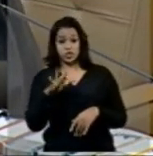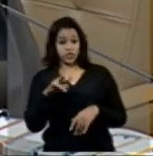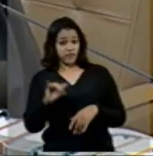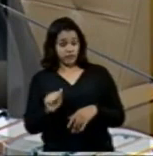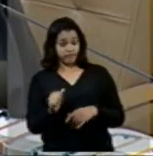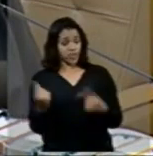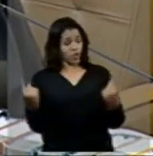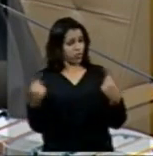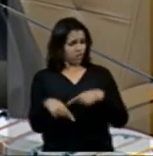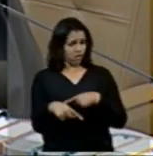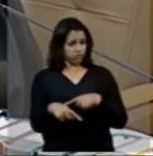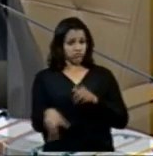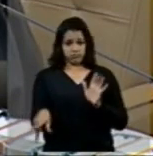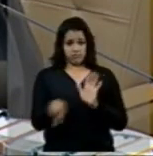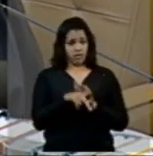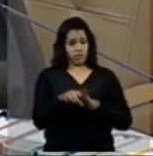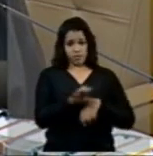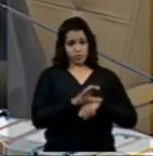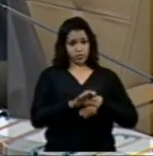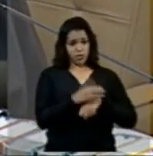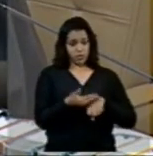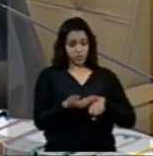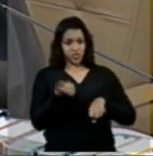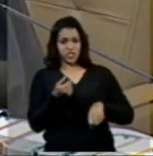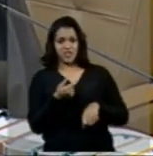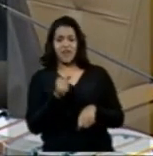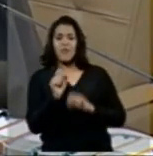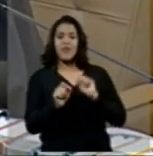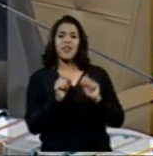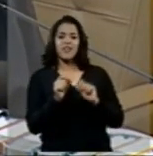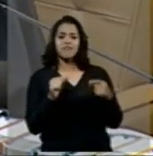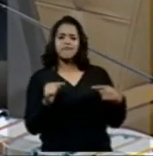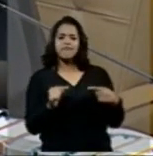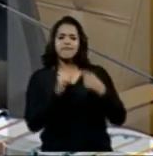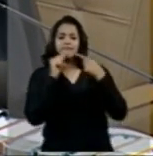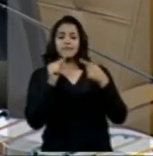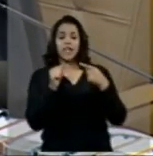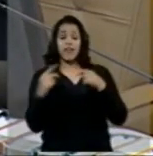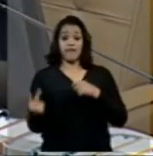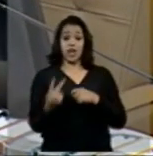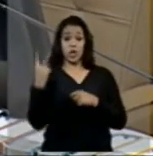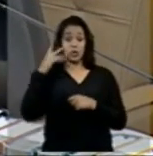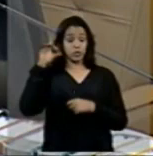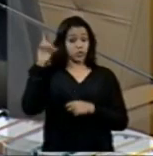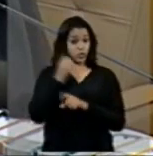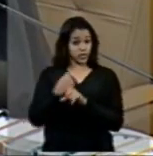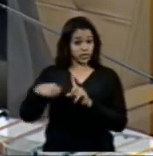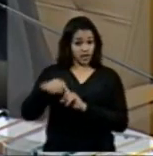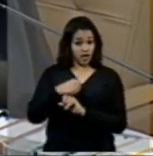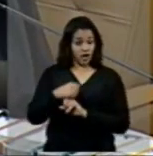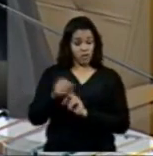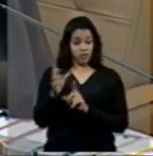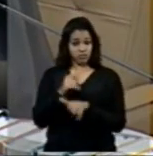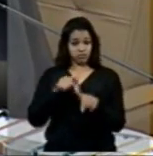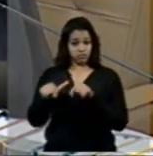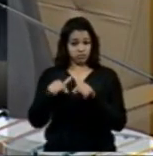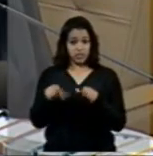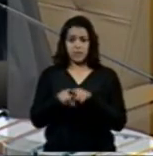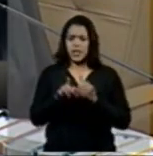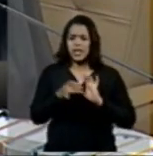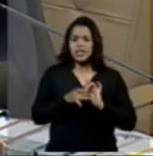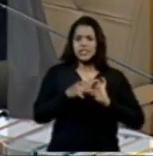contrário, é da própria Constituição que se extrai a equivalência entre os valores sociais do trabalho e da livre